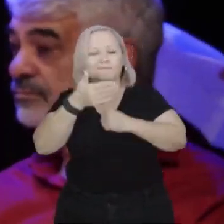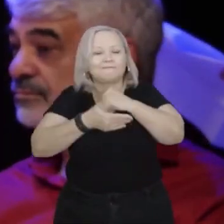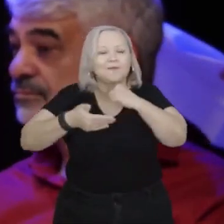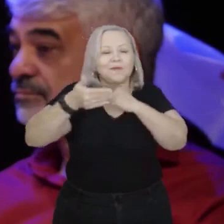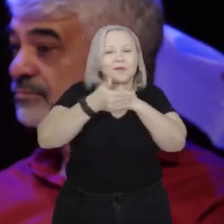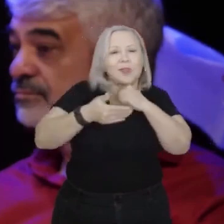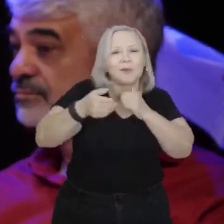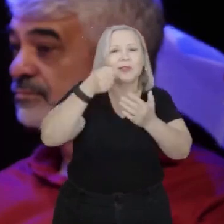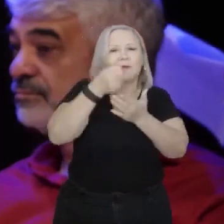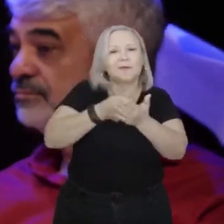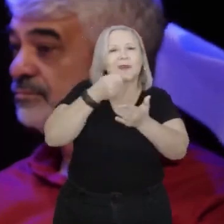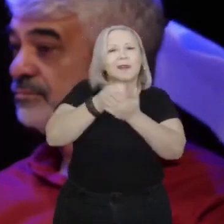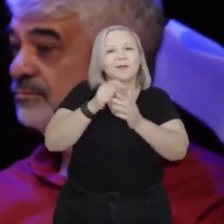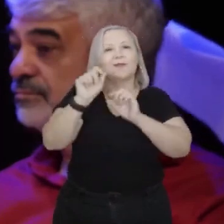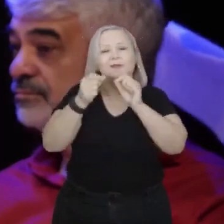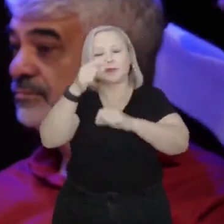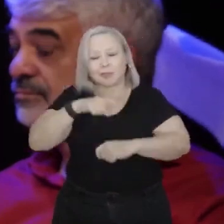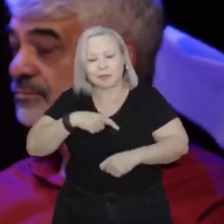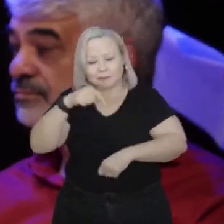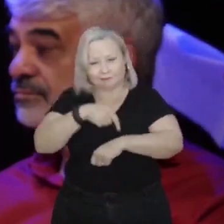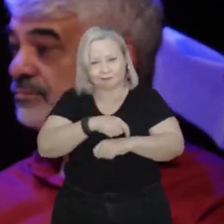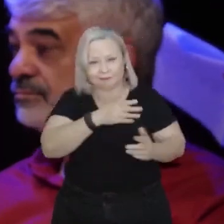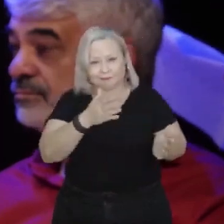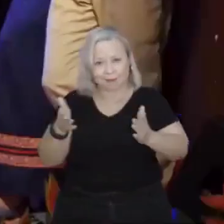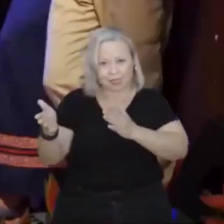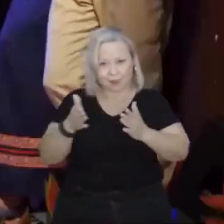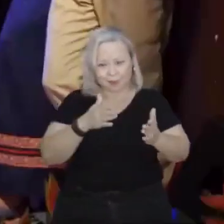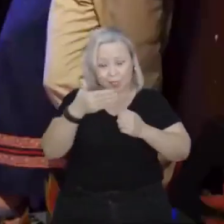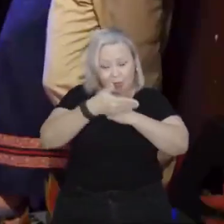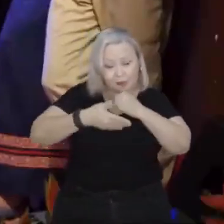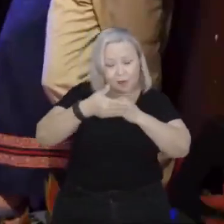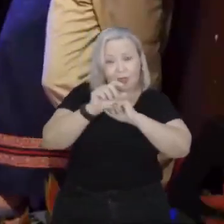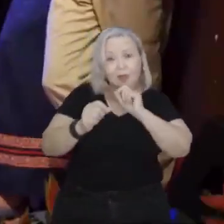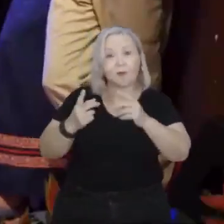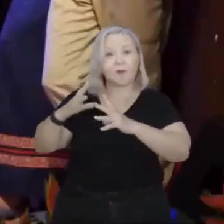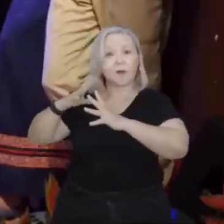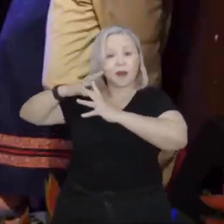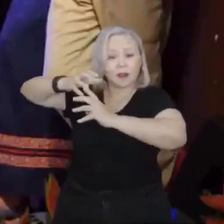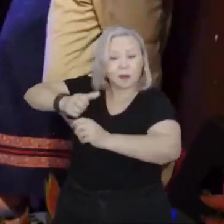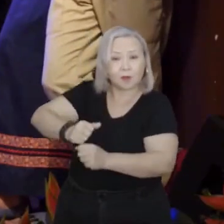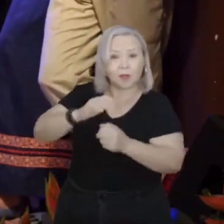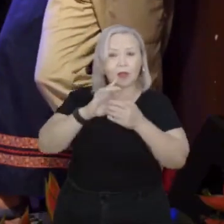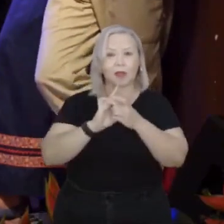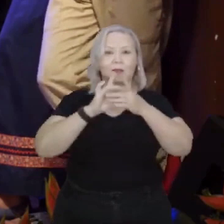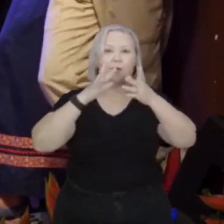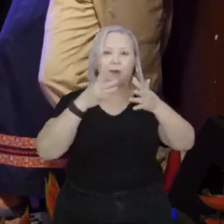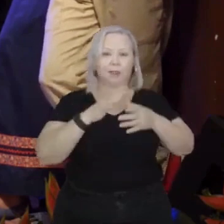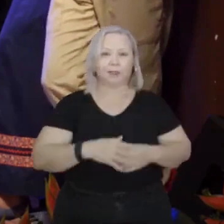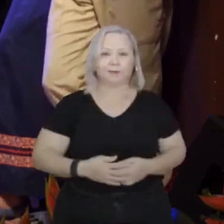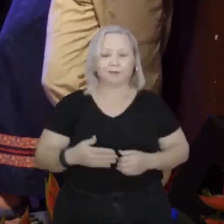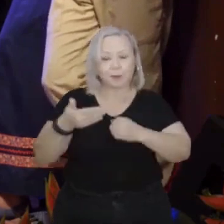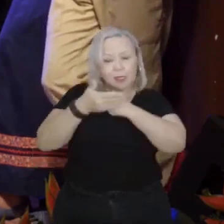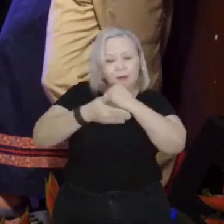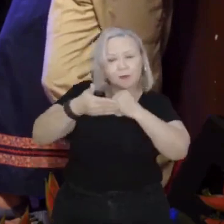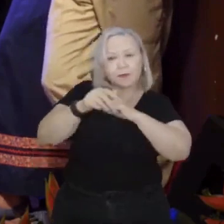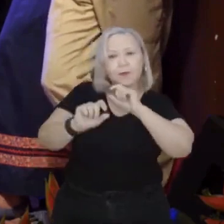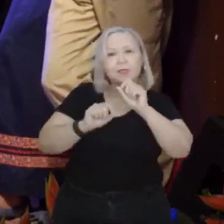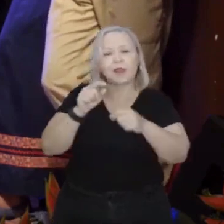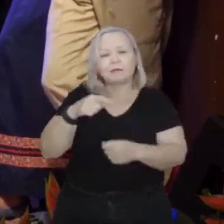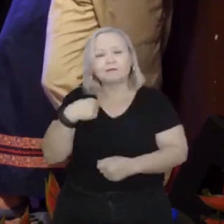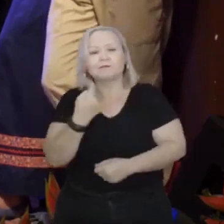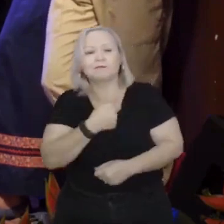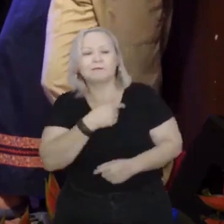travamos nesse momento. É fundamental para recuperar a democracia, é fundamental para a gente